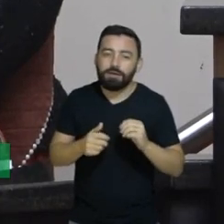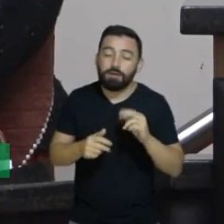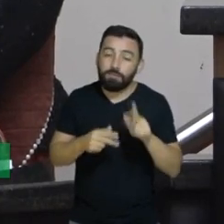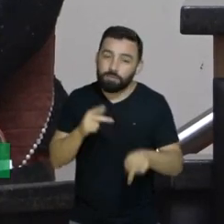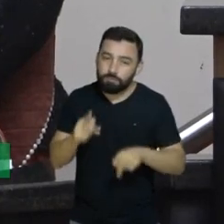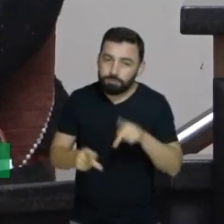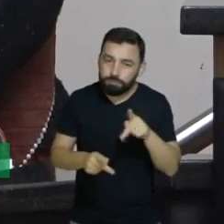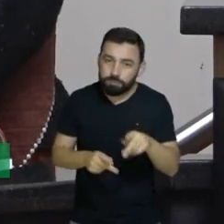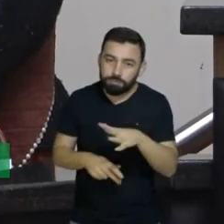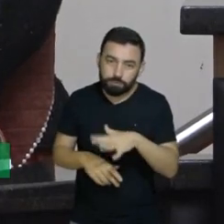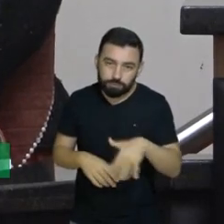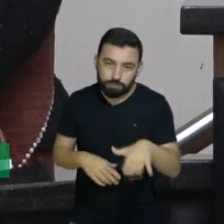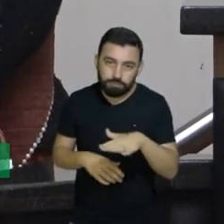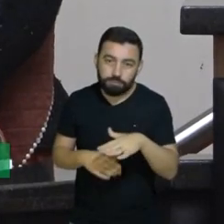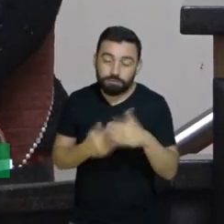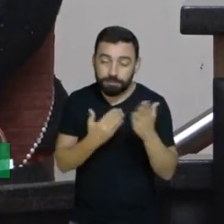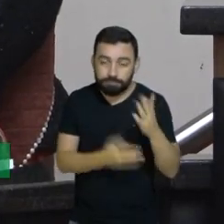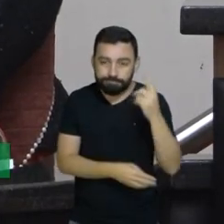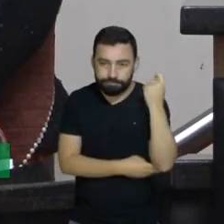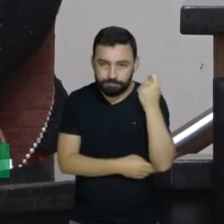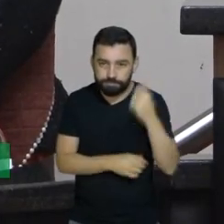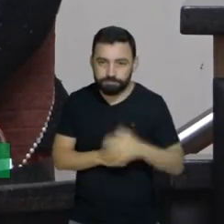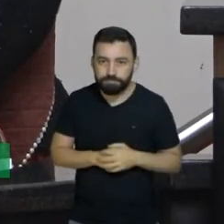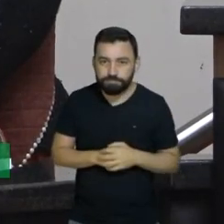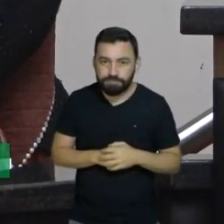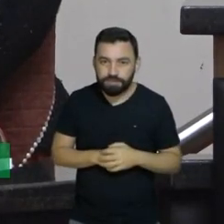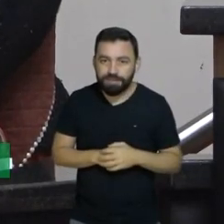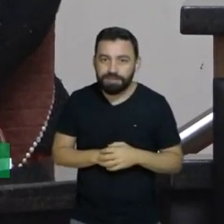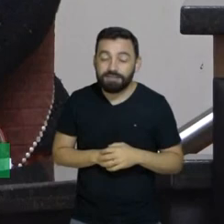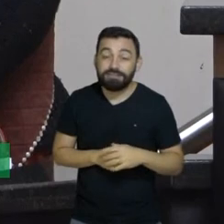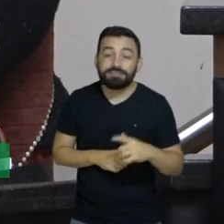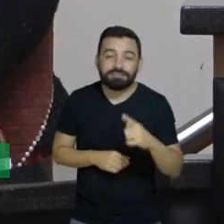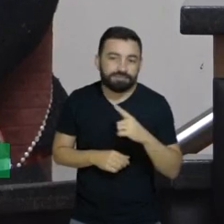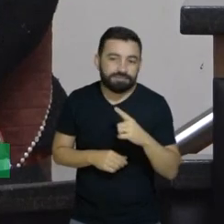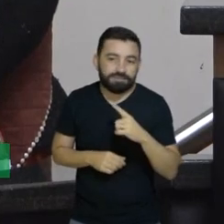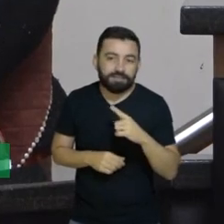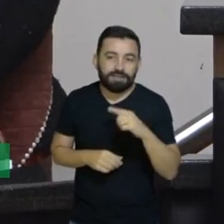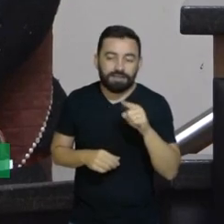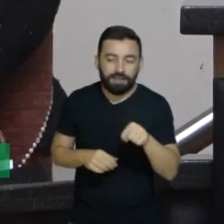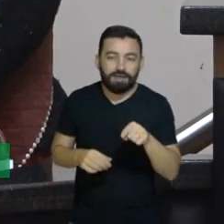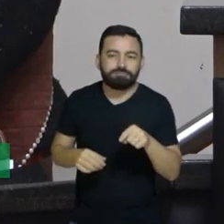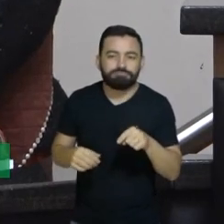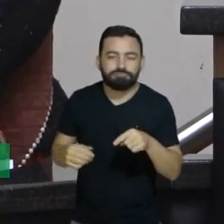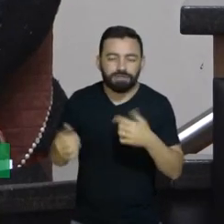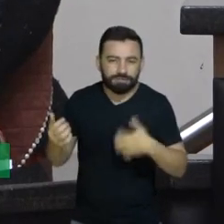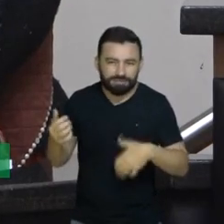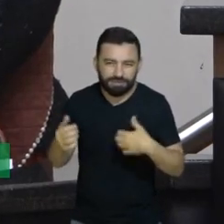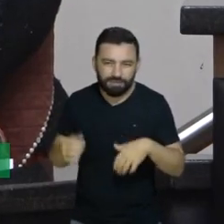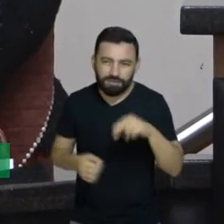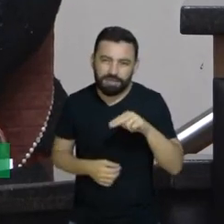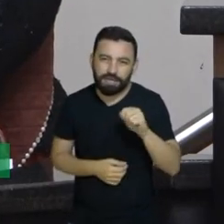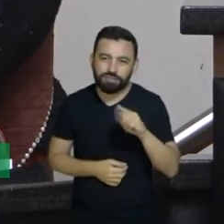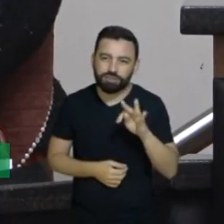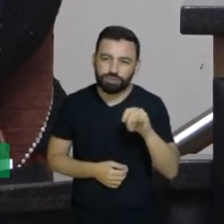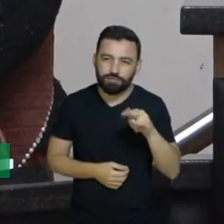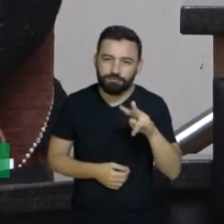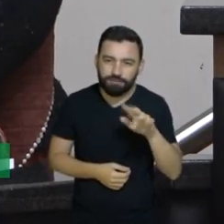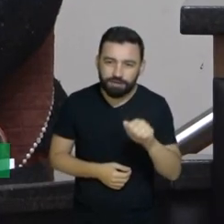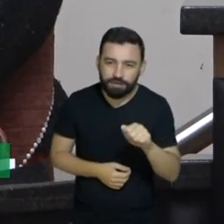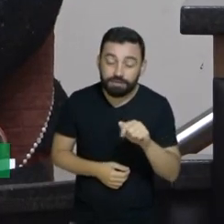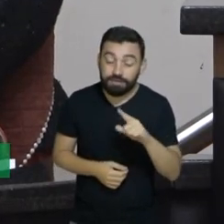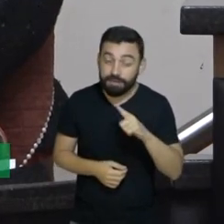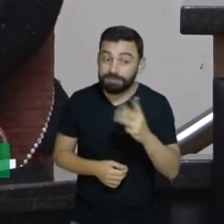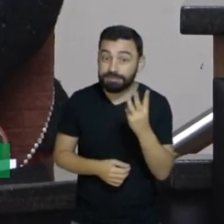com o povo gaúcho. Teremos a sapecada da canção nativa, que neste ano completa 30 anos, e nós